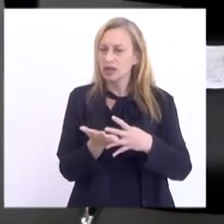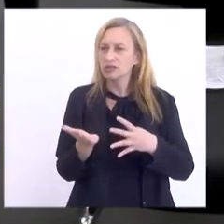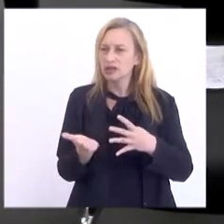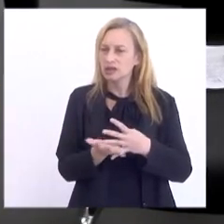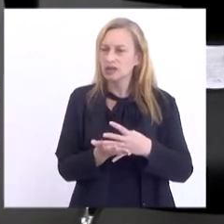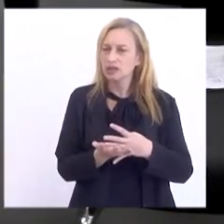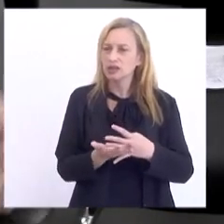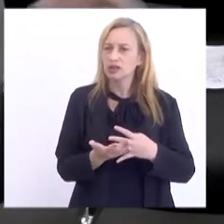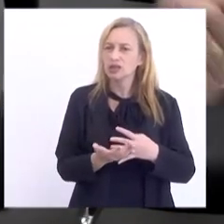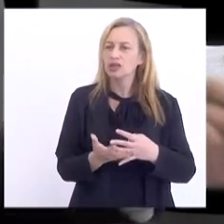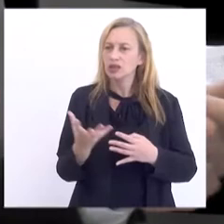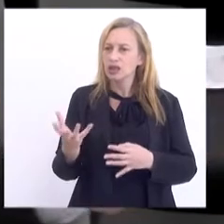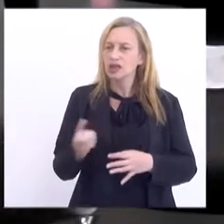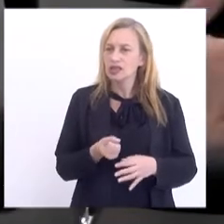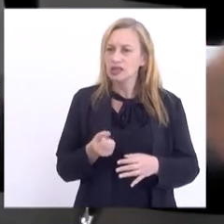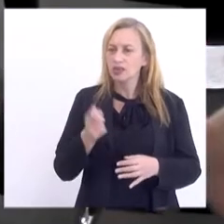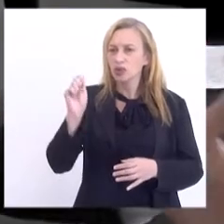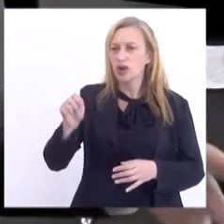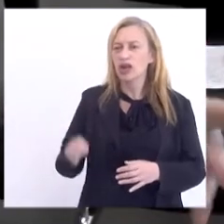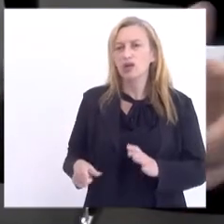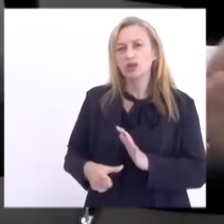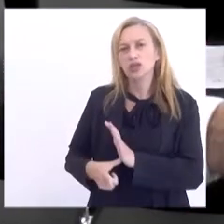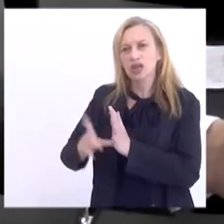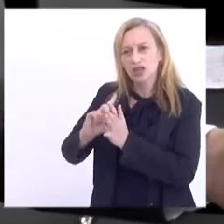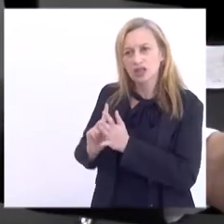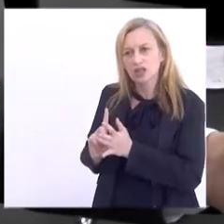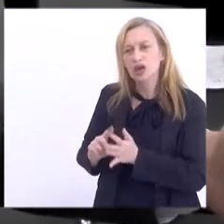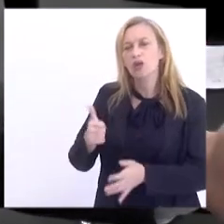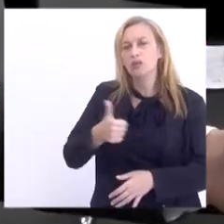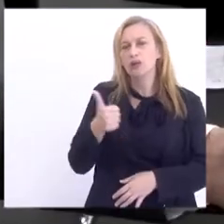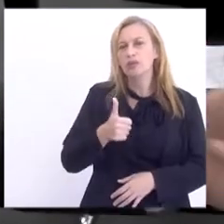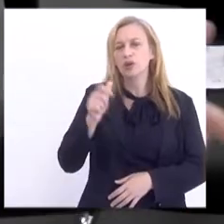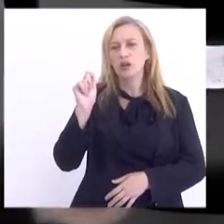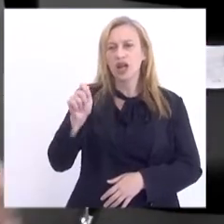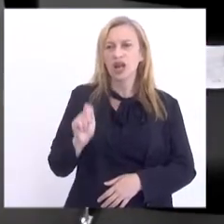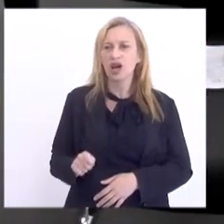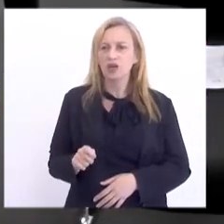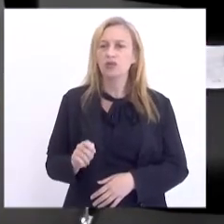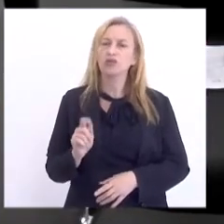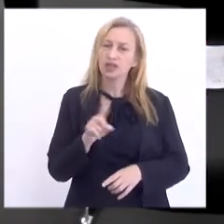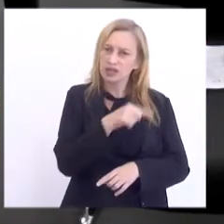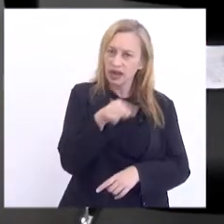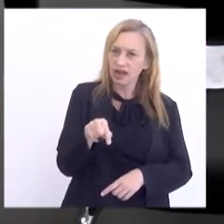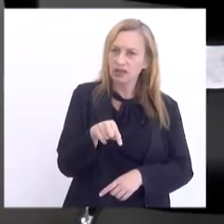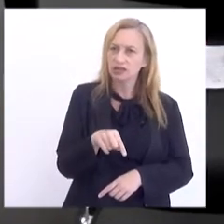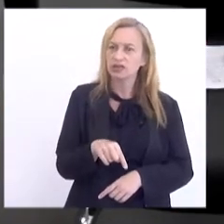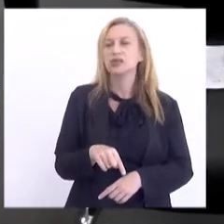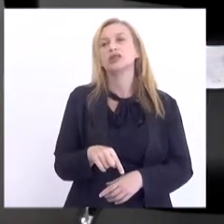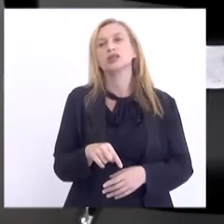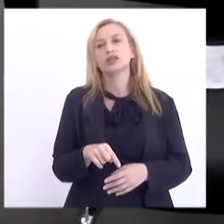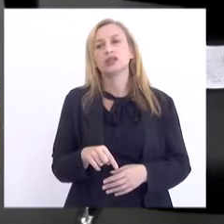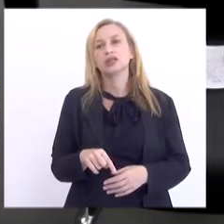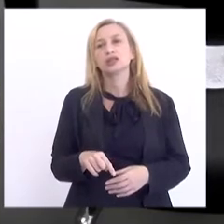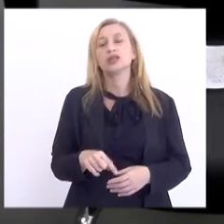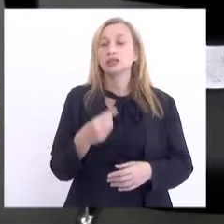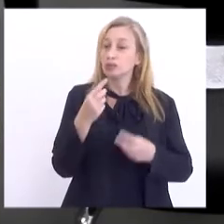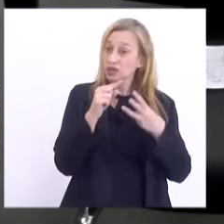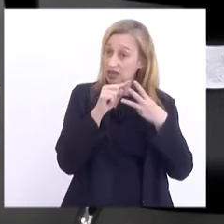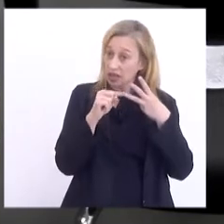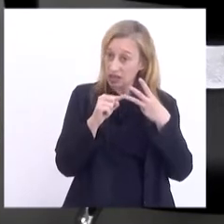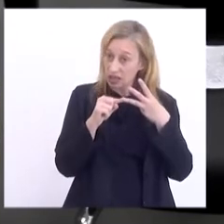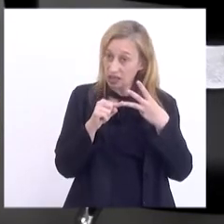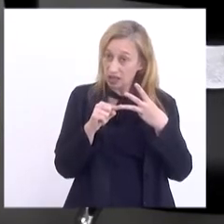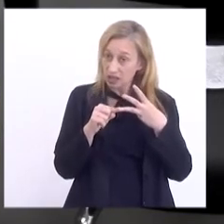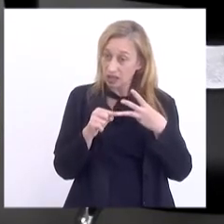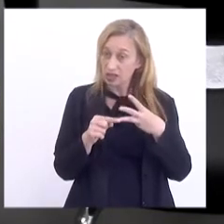parcela que mentira recebe do leilão anterior que que ele é o primeiro leilão ainda foi constela é só nós temos três